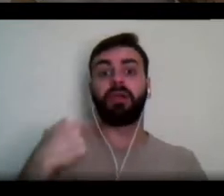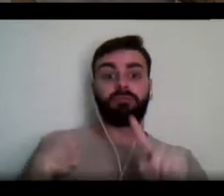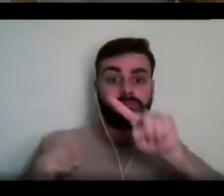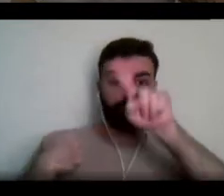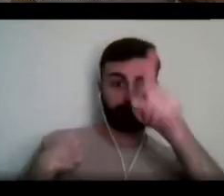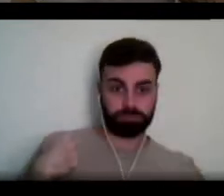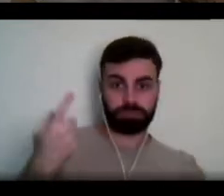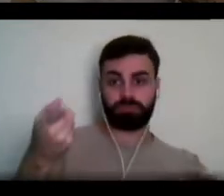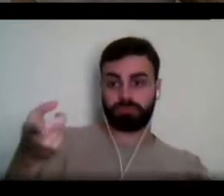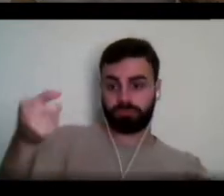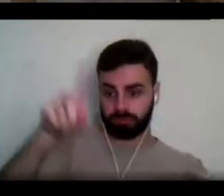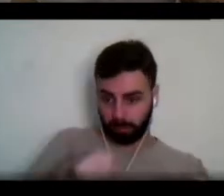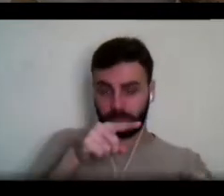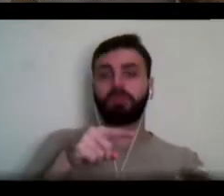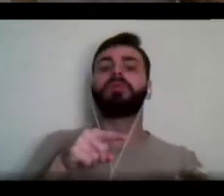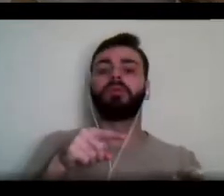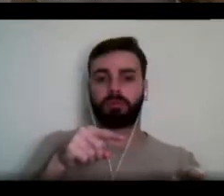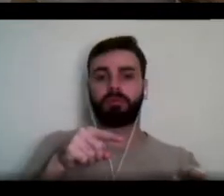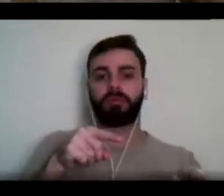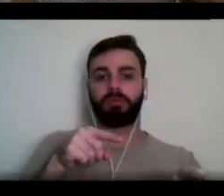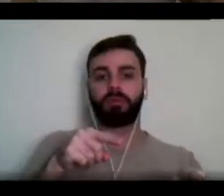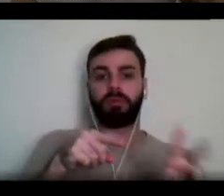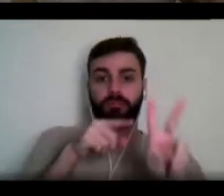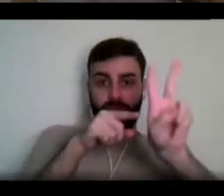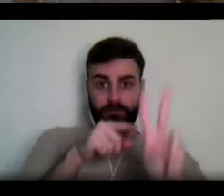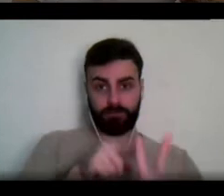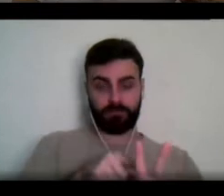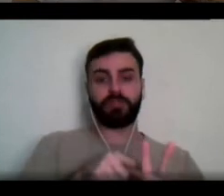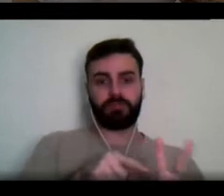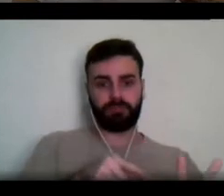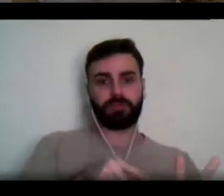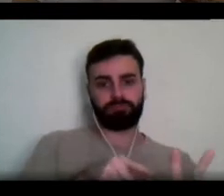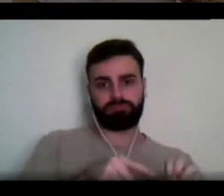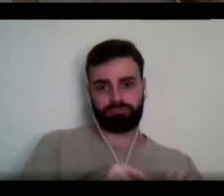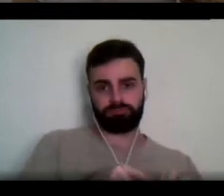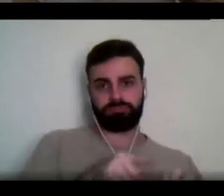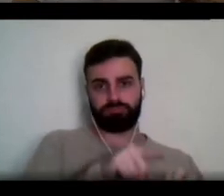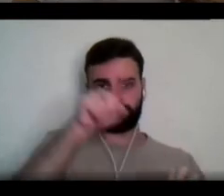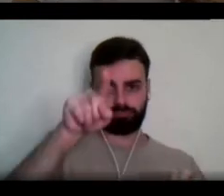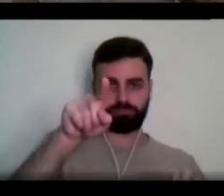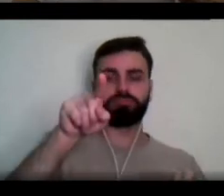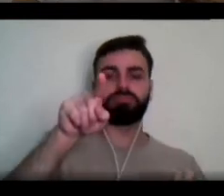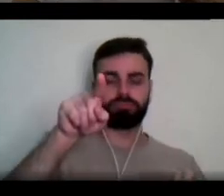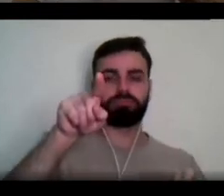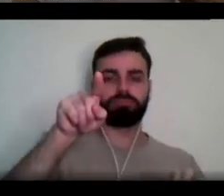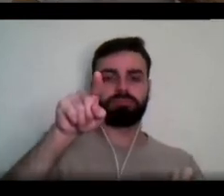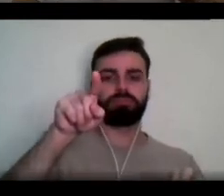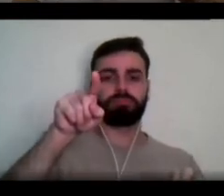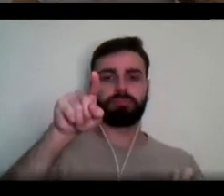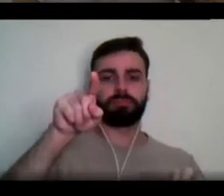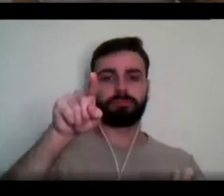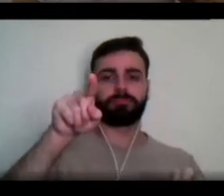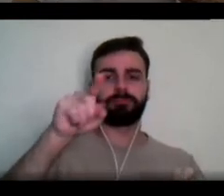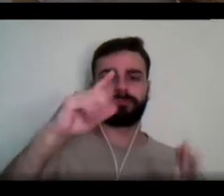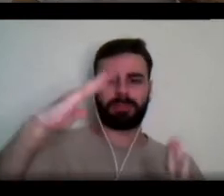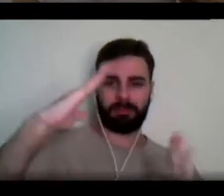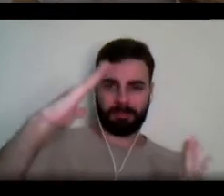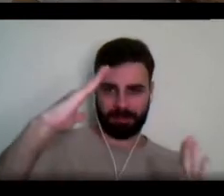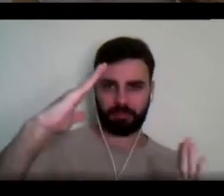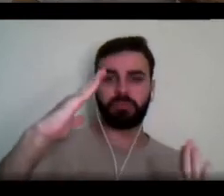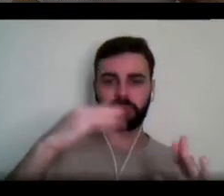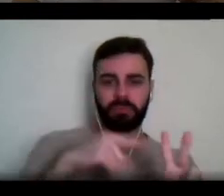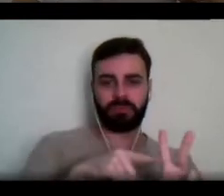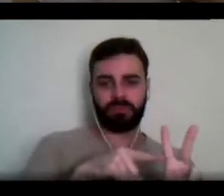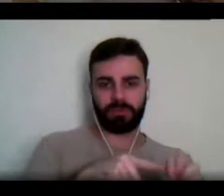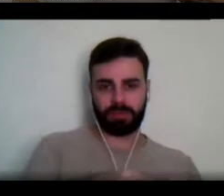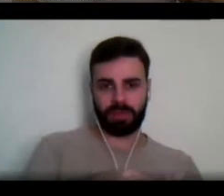Se eu integrar isso aqui, né, de v 0 até um v, aqui eu vou mudar o nome da variável